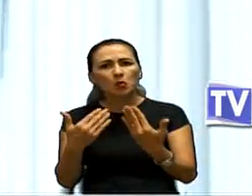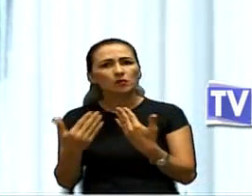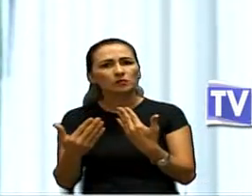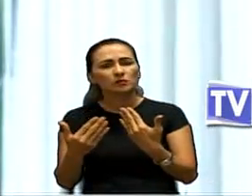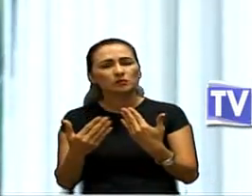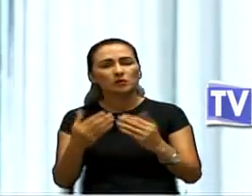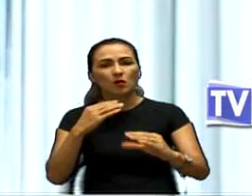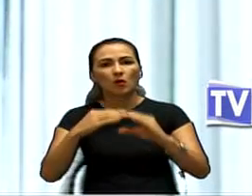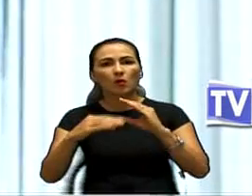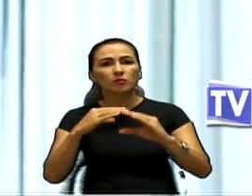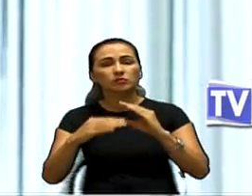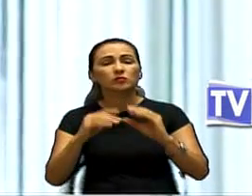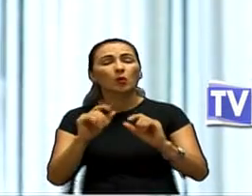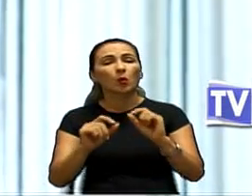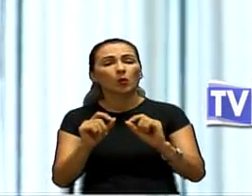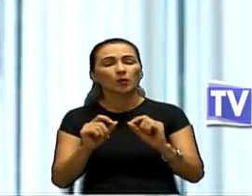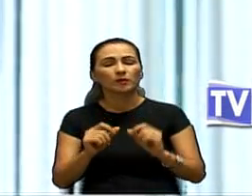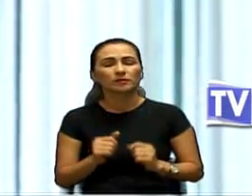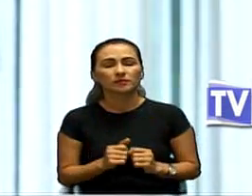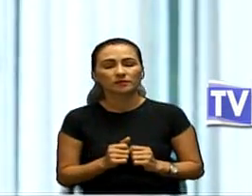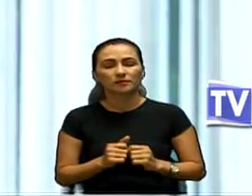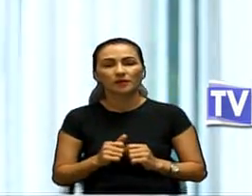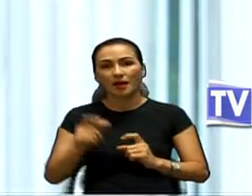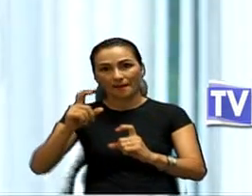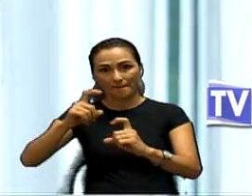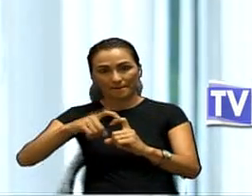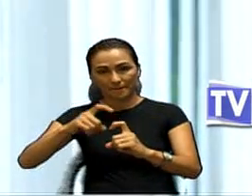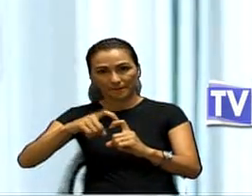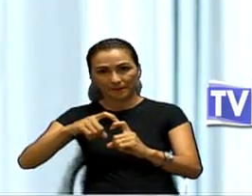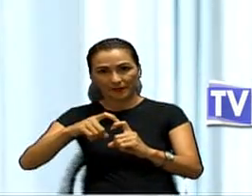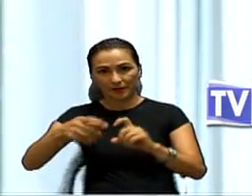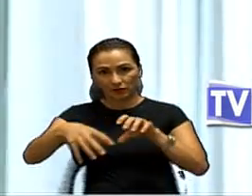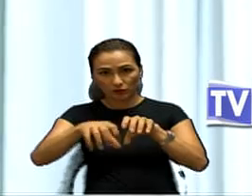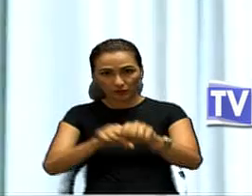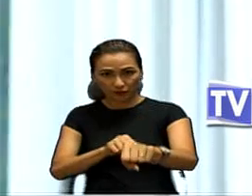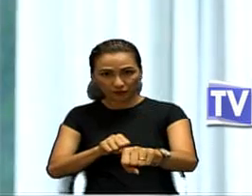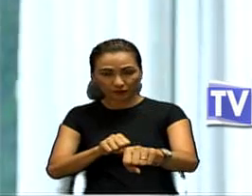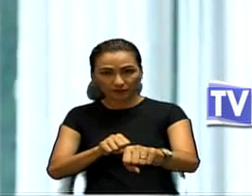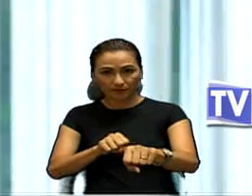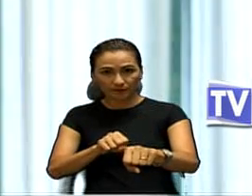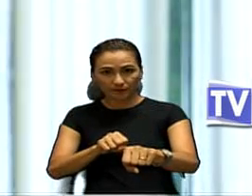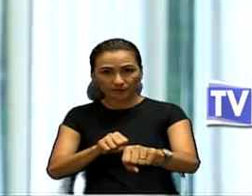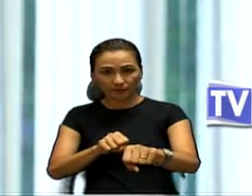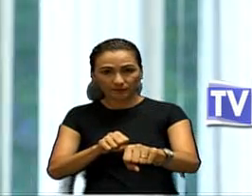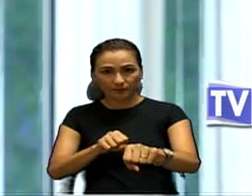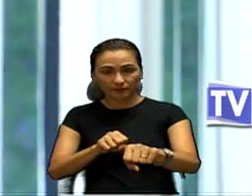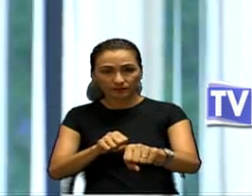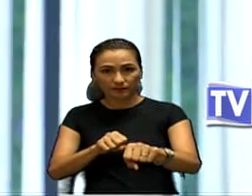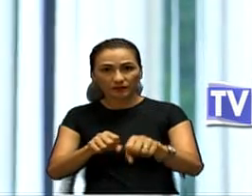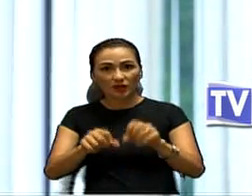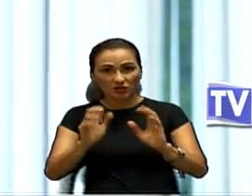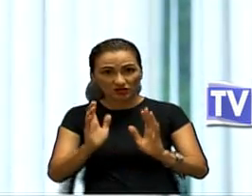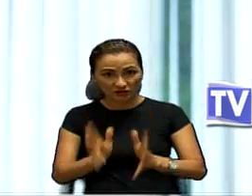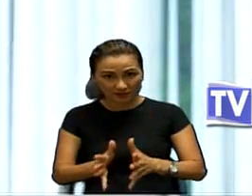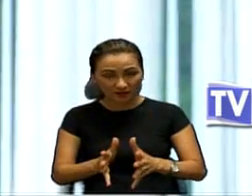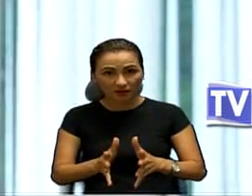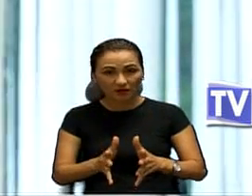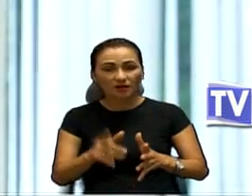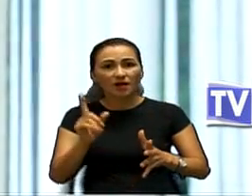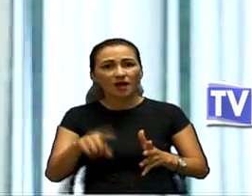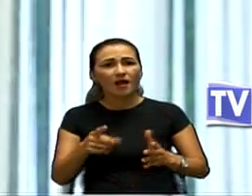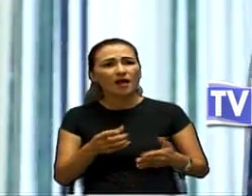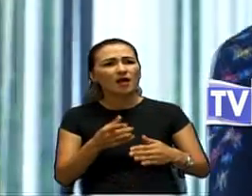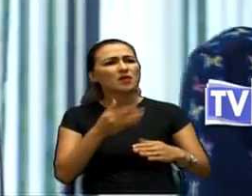do residente que recém-formado, né, do profissional, com a população. Então, se nós, até a